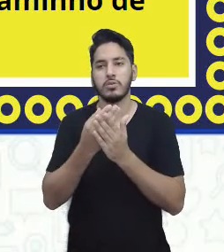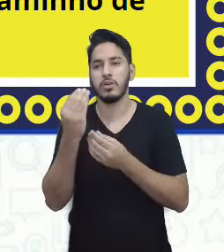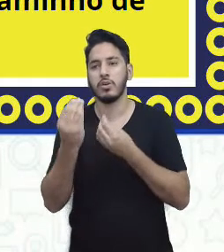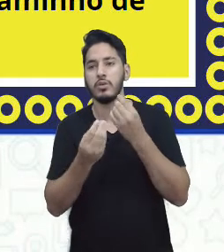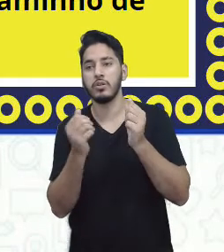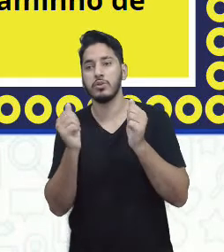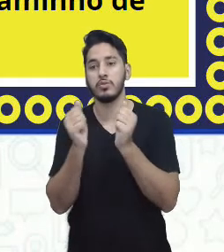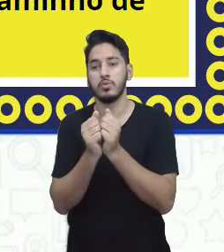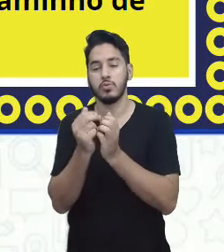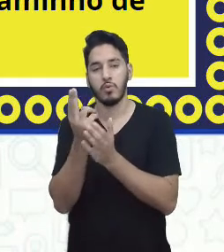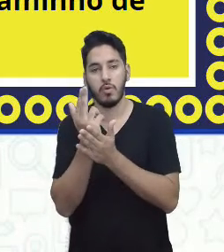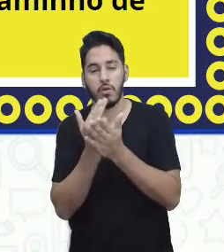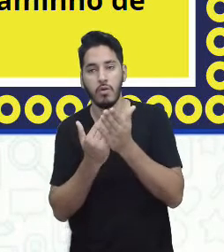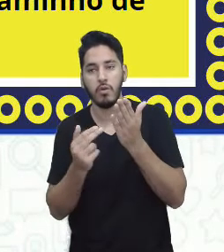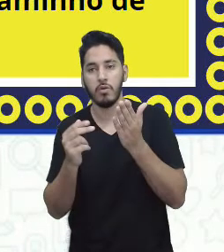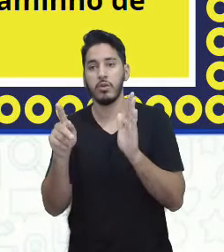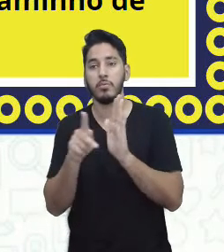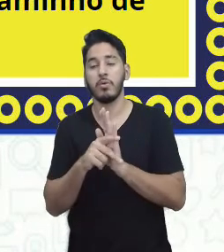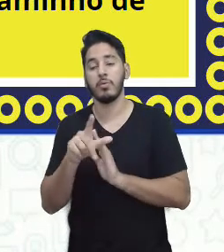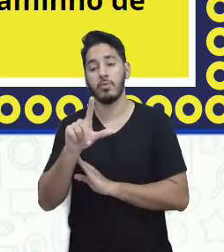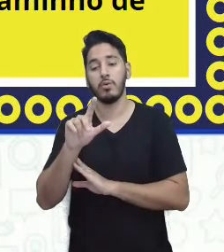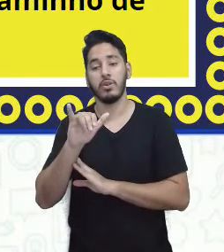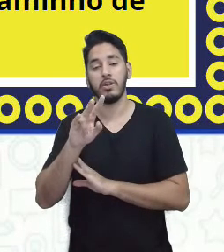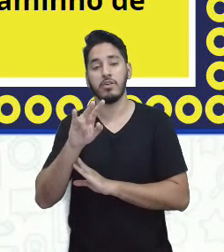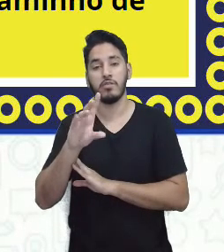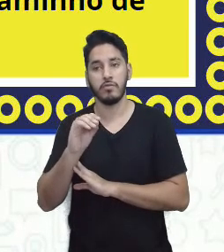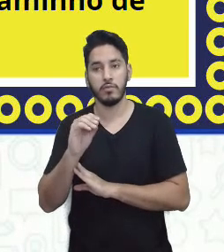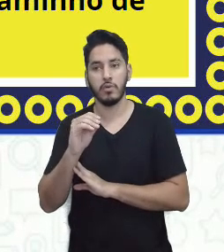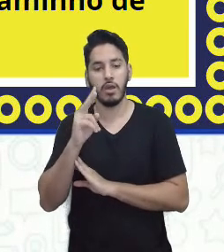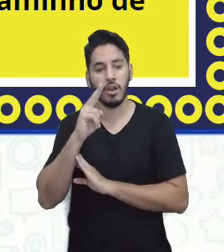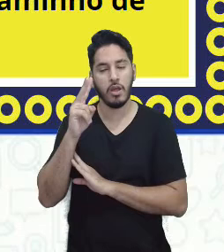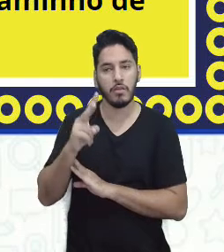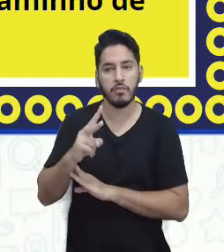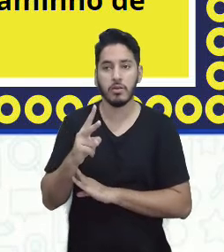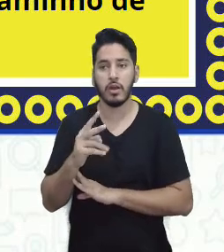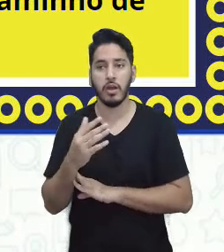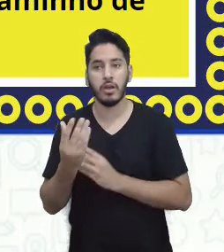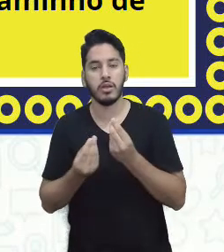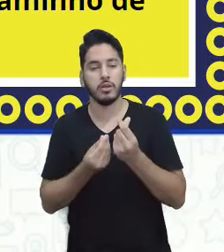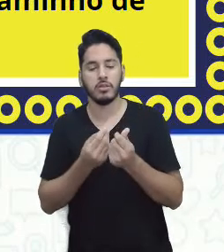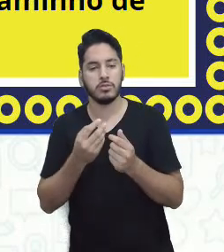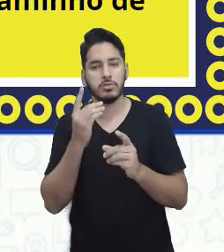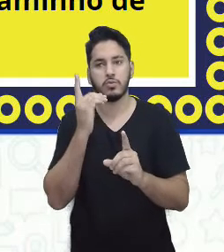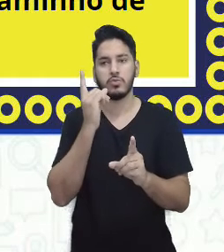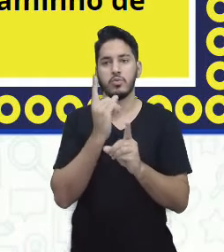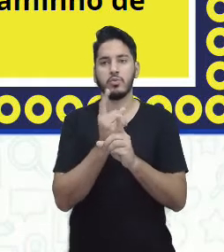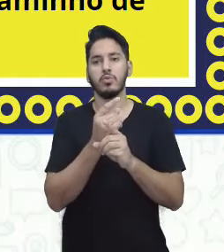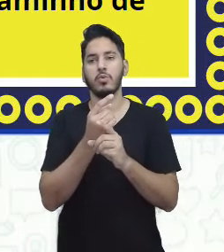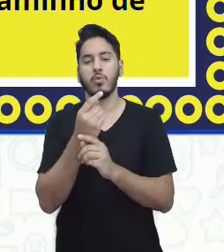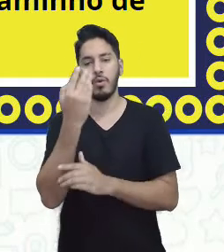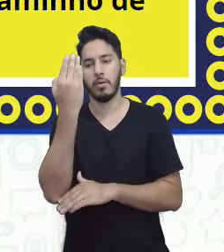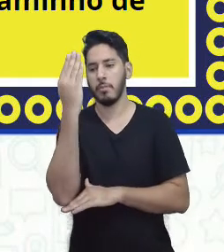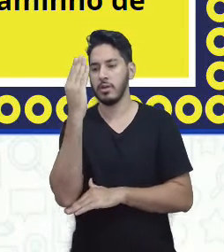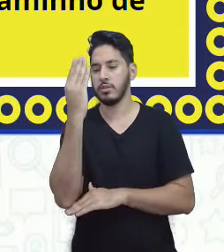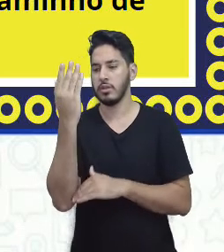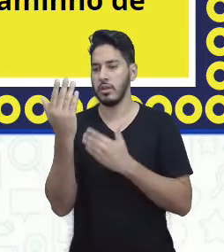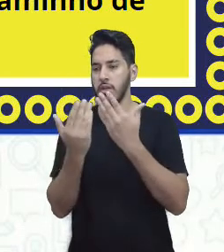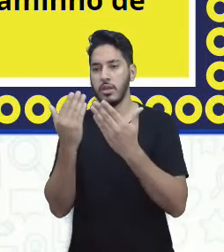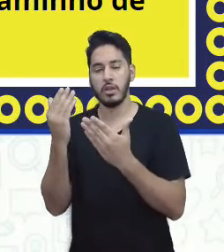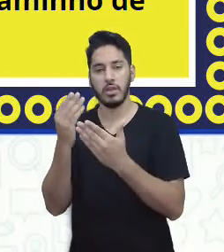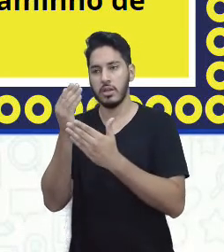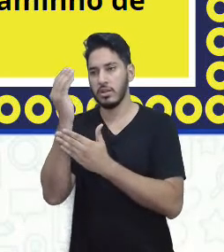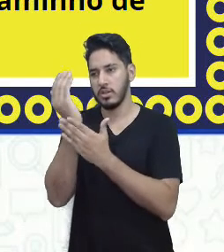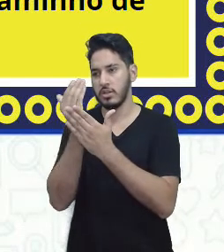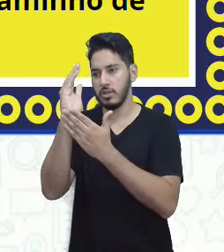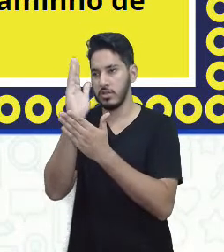maiores gravadores do Brasil, que é o Lívio Abramo. E aí ele se encontrou com a madeira, com a xilogravura, se